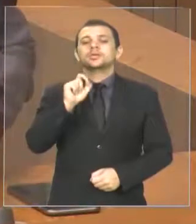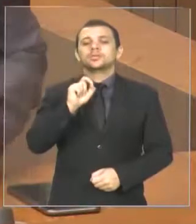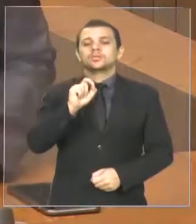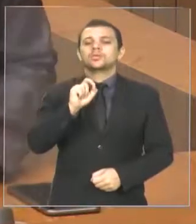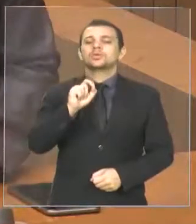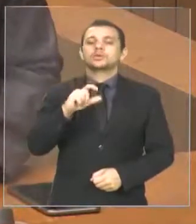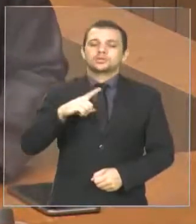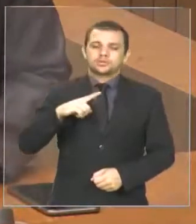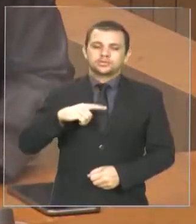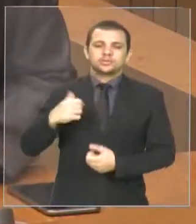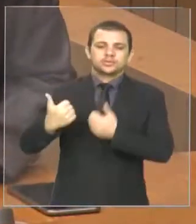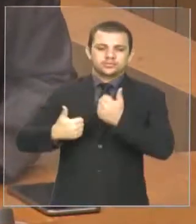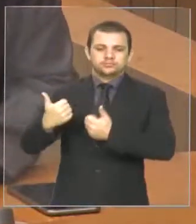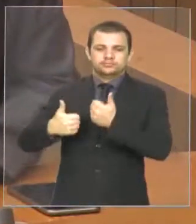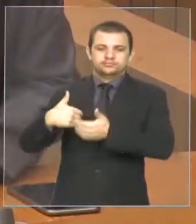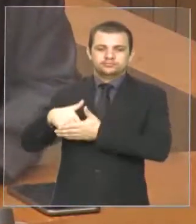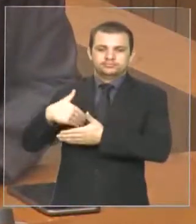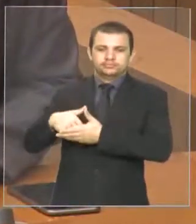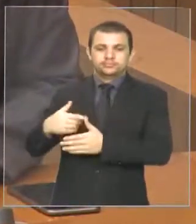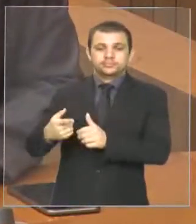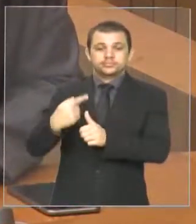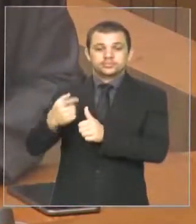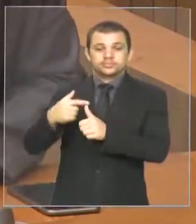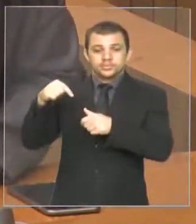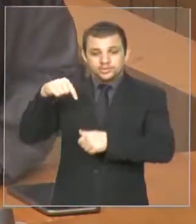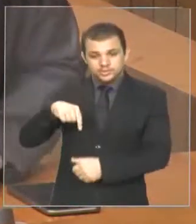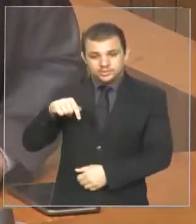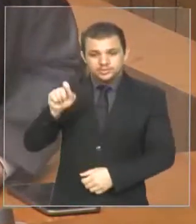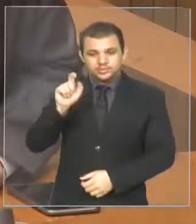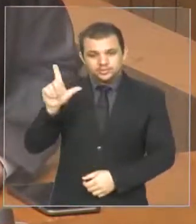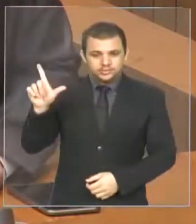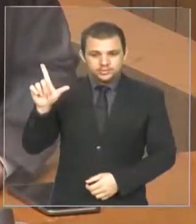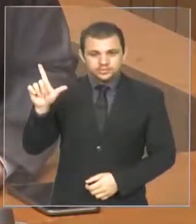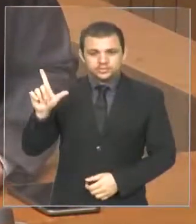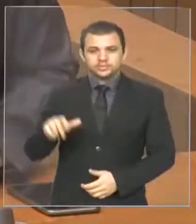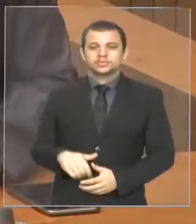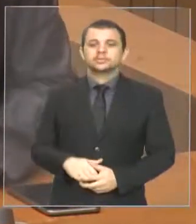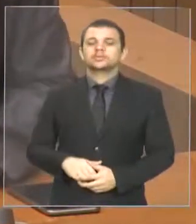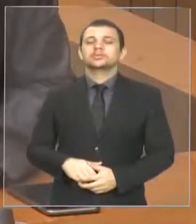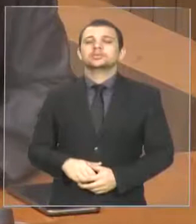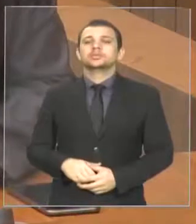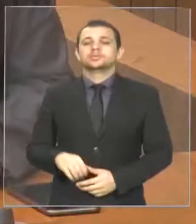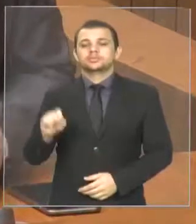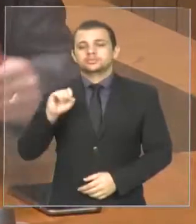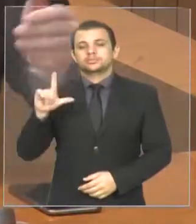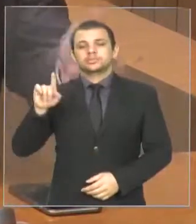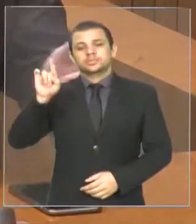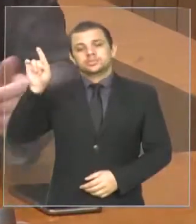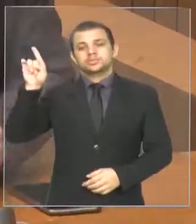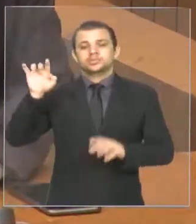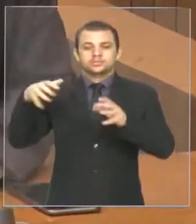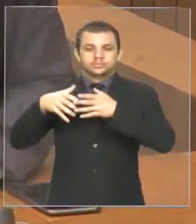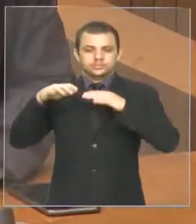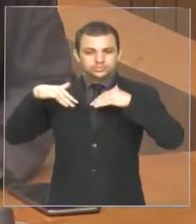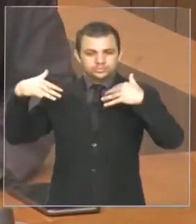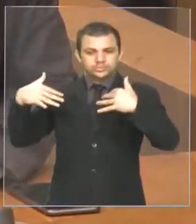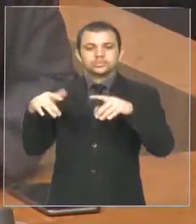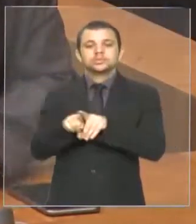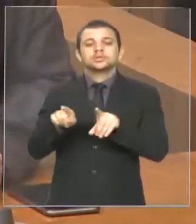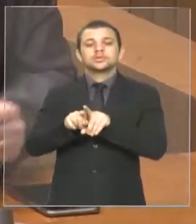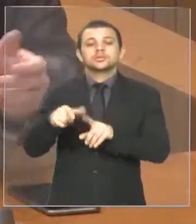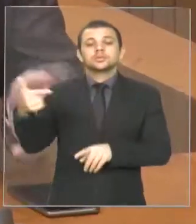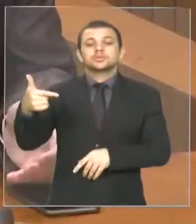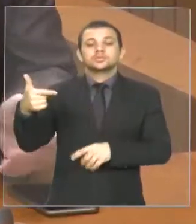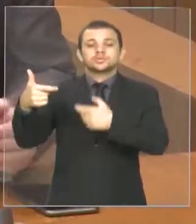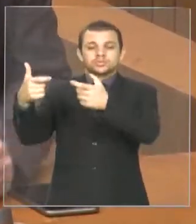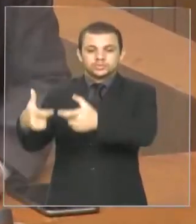sejam realizados os jogos, o primeiro aqui, como está já marcado, no Castelão, e o segundo em Barra do Corda.